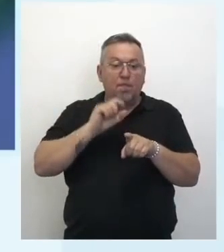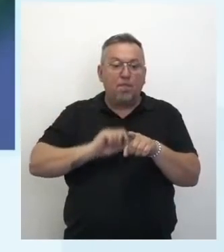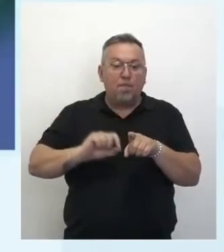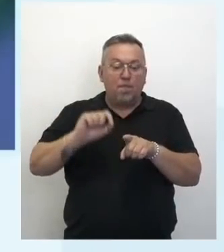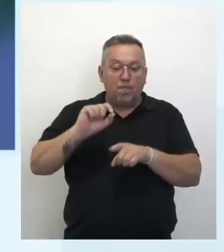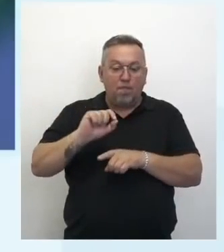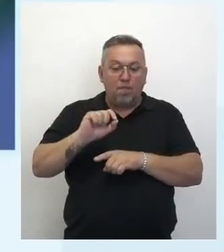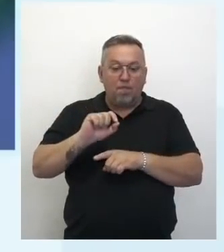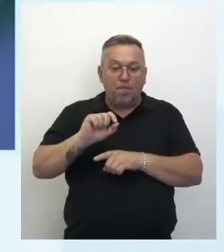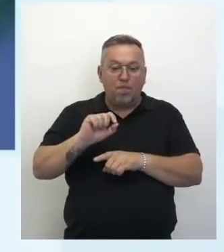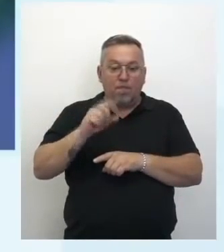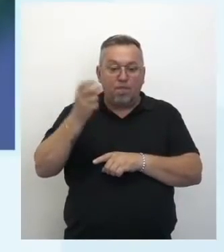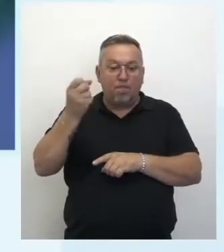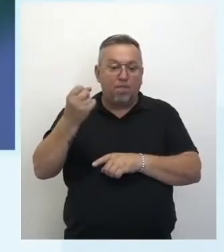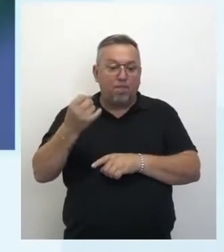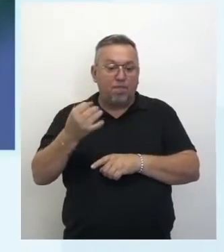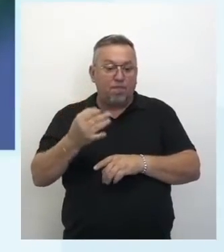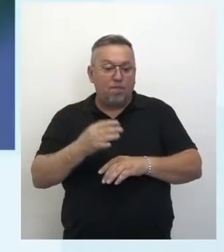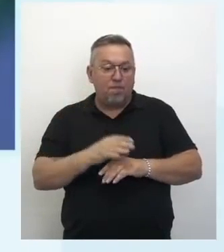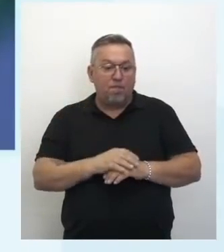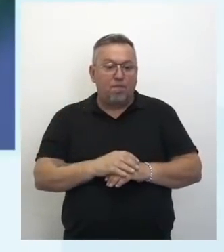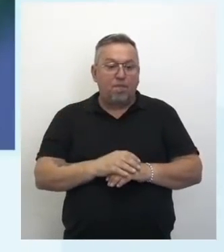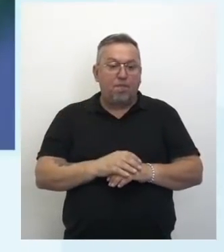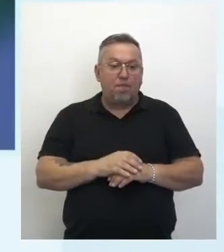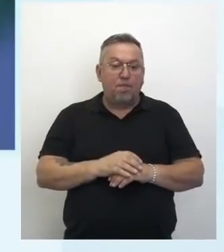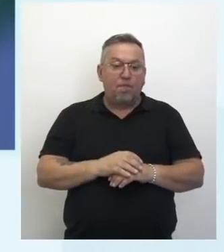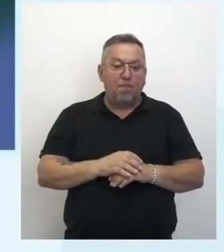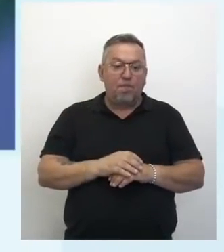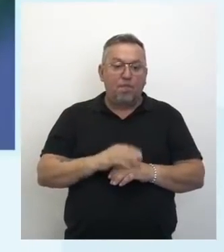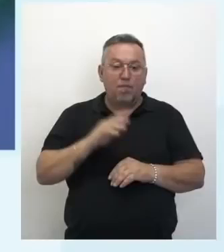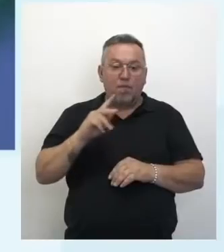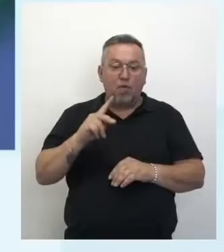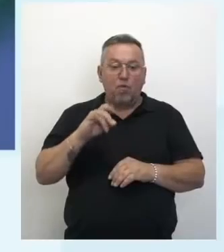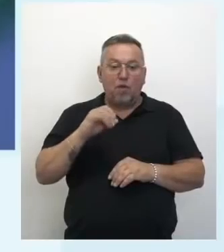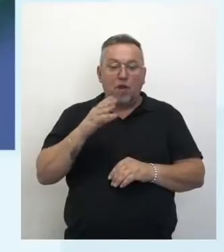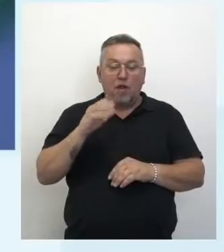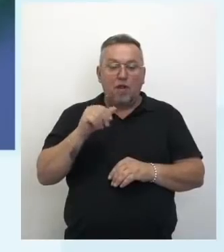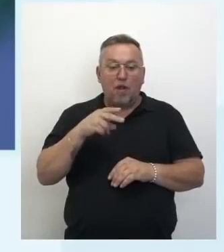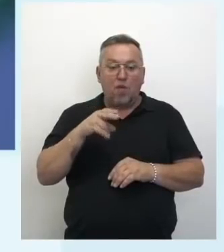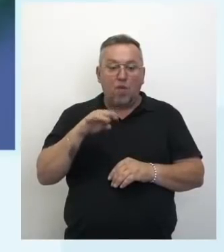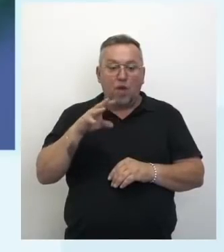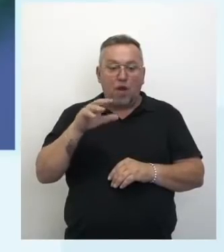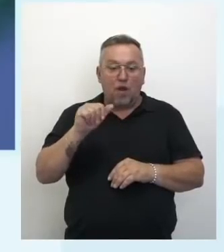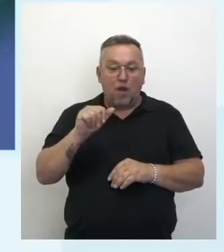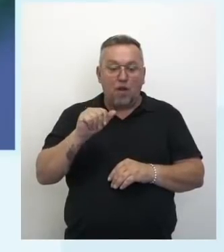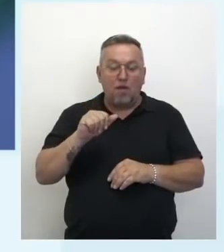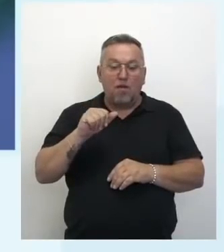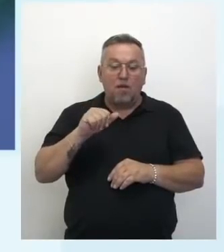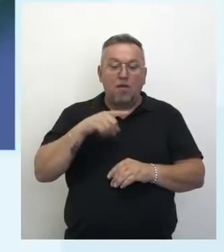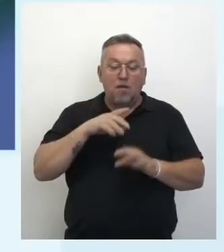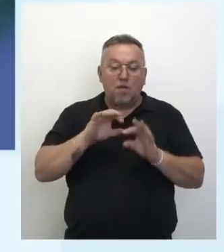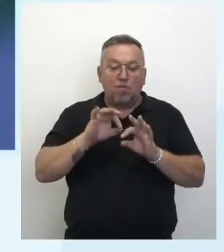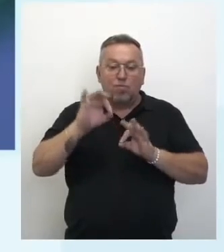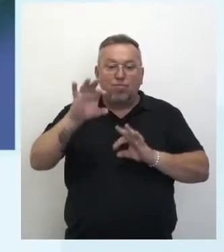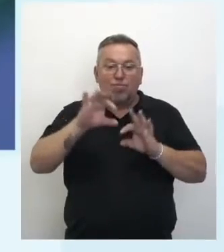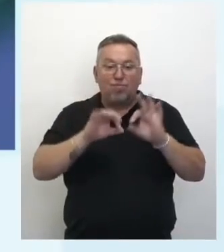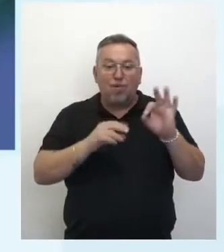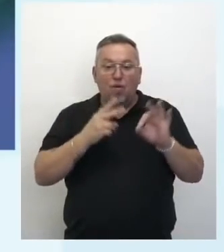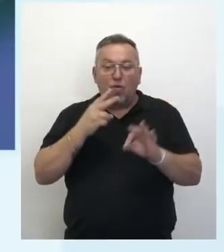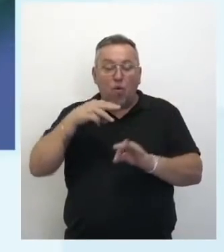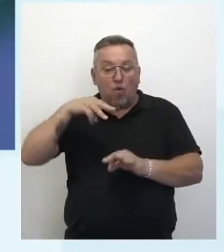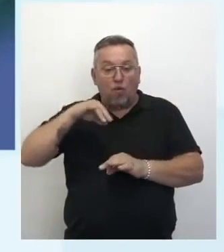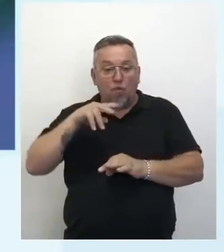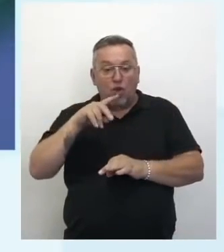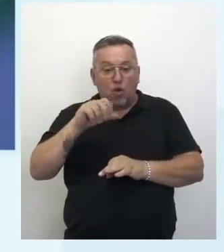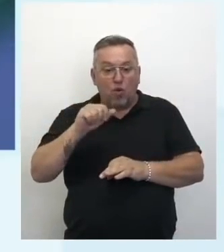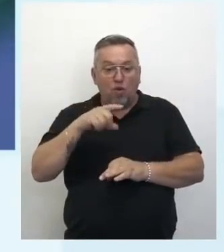descrição da terra, né? Então a terra aí de Piaçaguera, né, de mais de 2,5 milhões de hectares, né? Tem